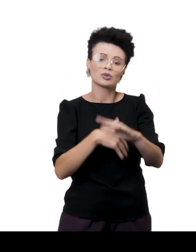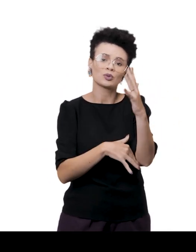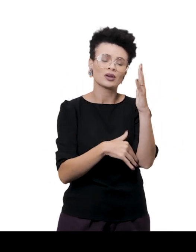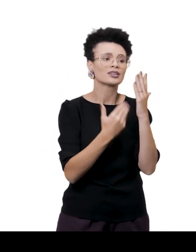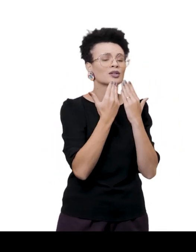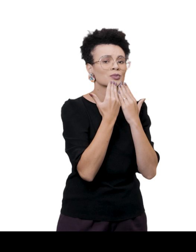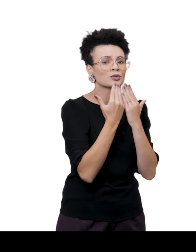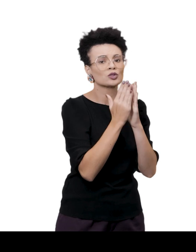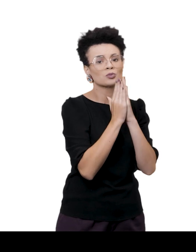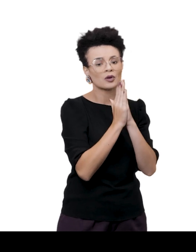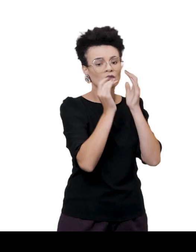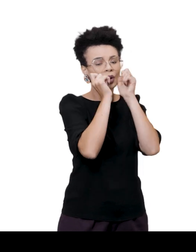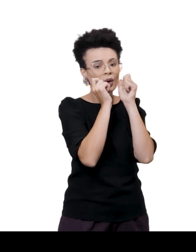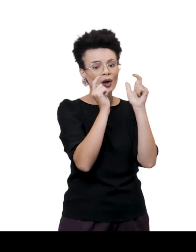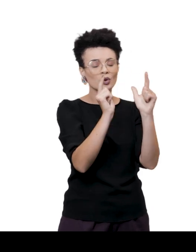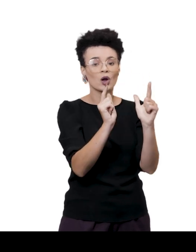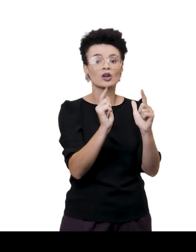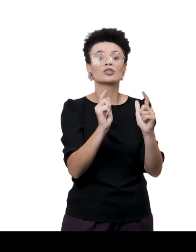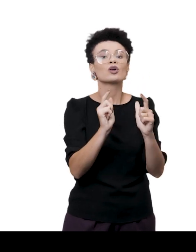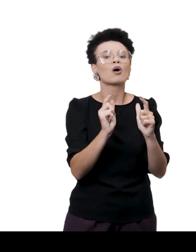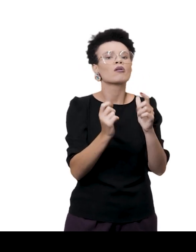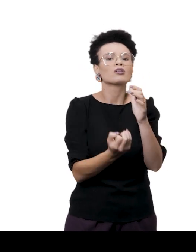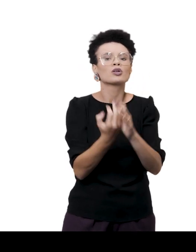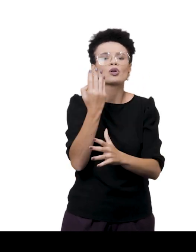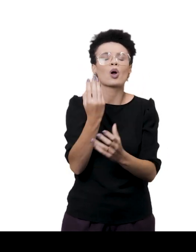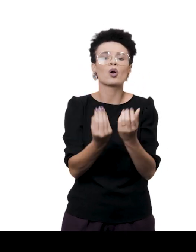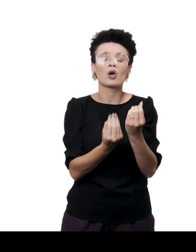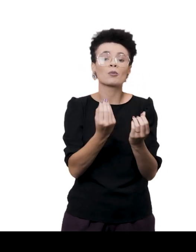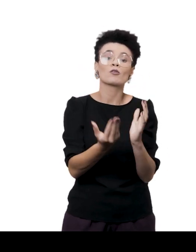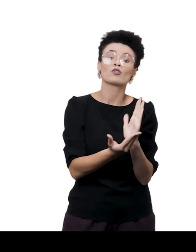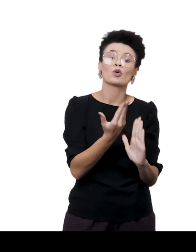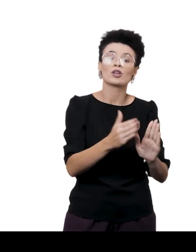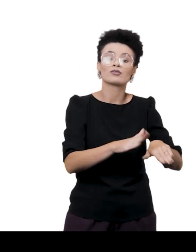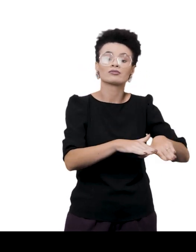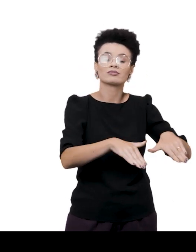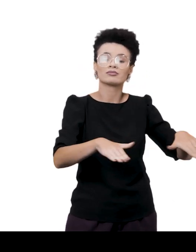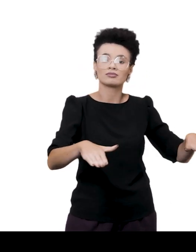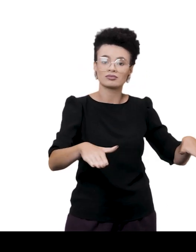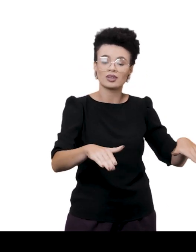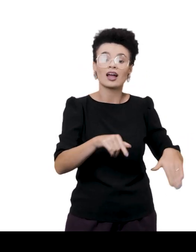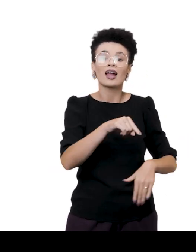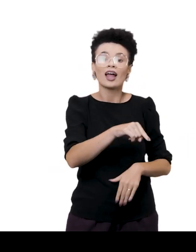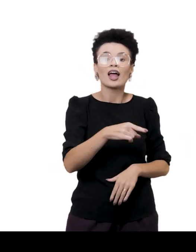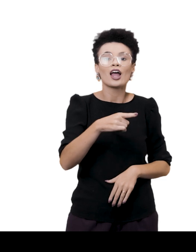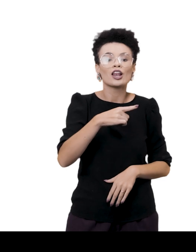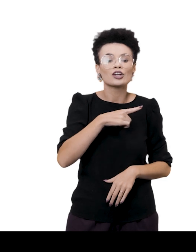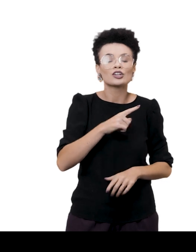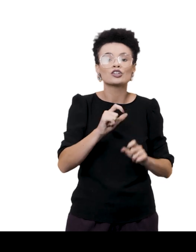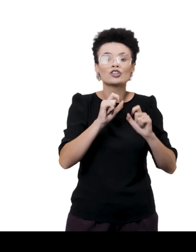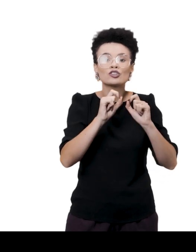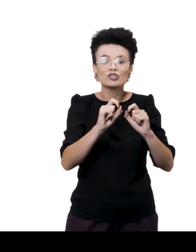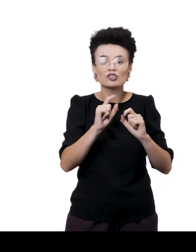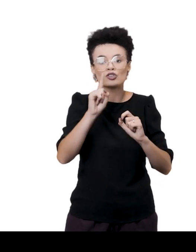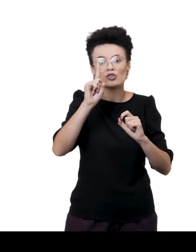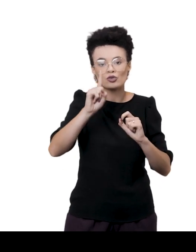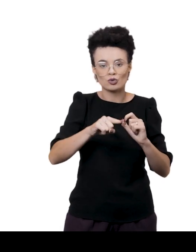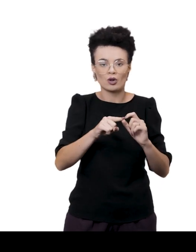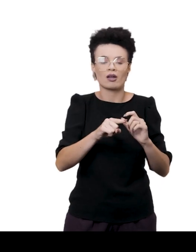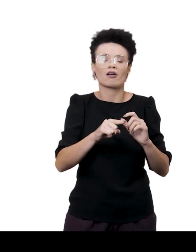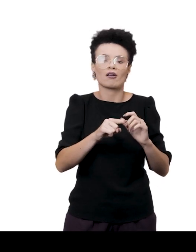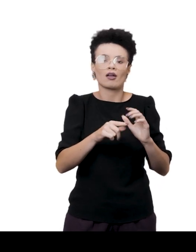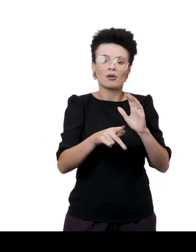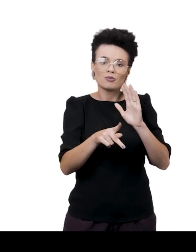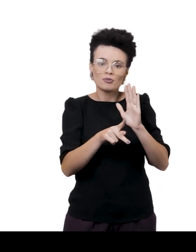O título Por favor acorde, convidou a natureza gentilmente, foi extraído de uma ilustração de um livro infantil,